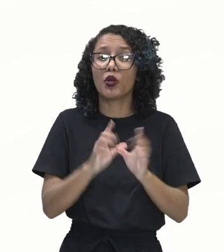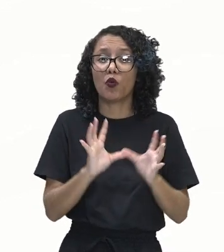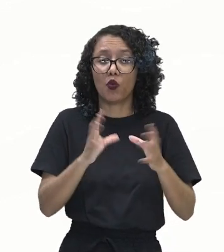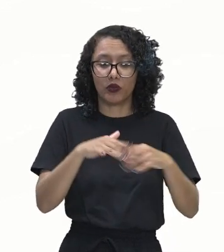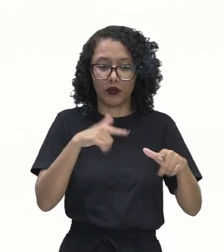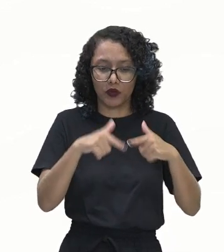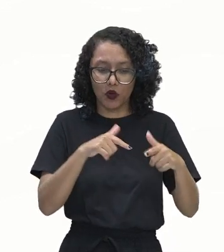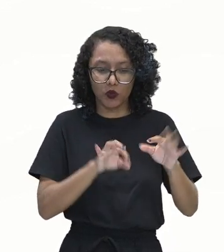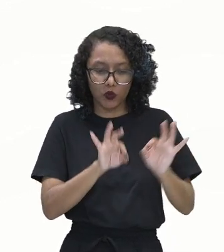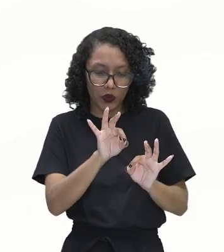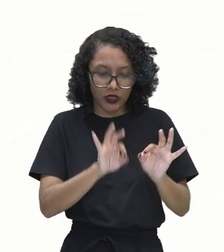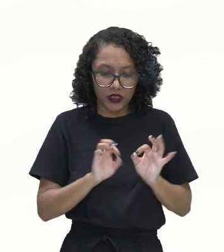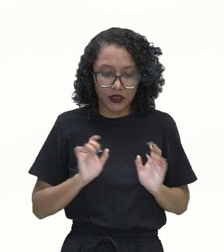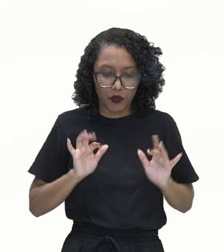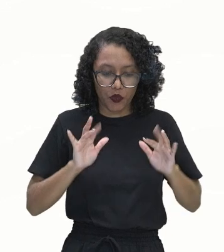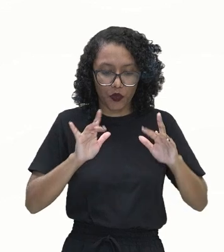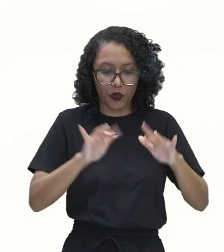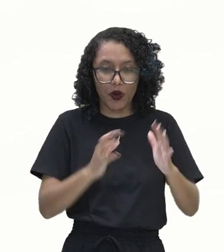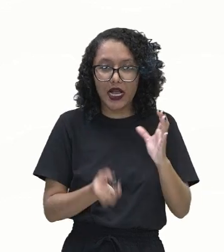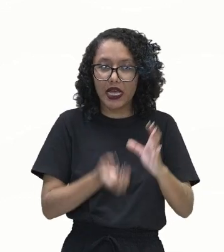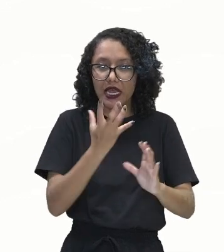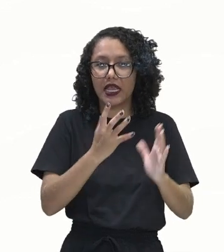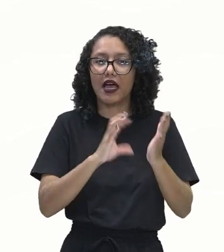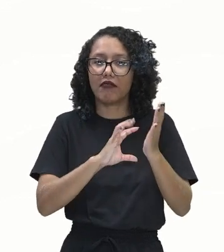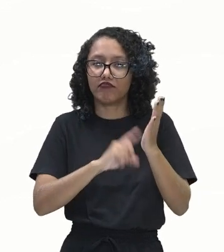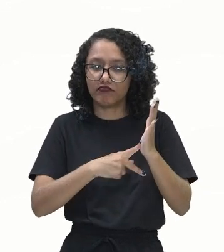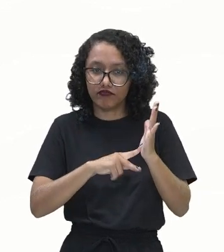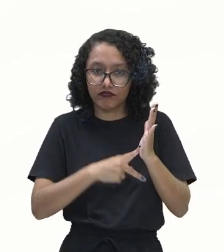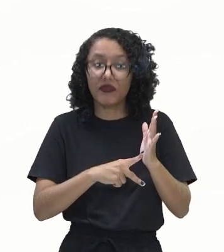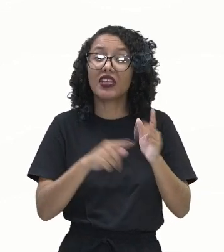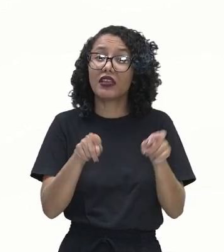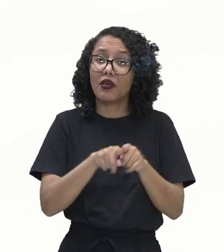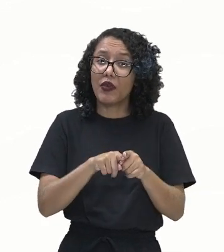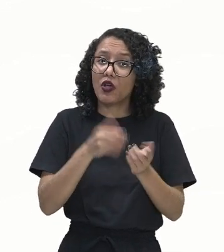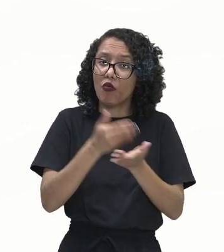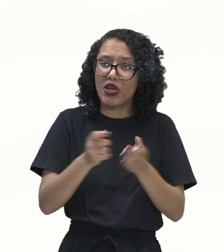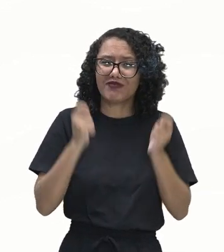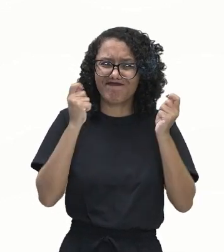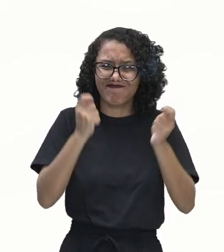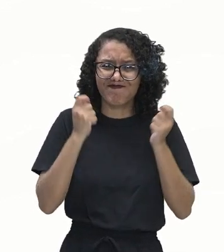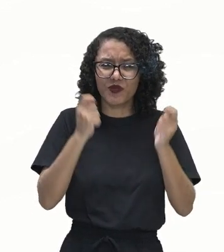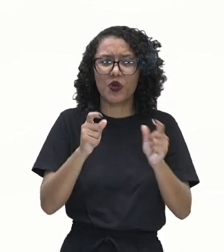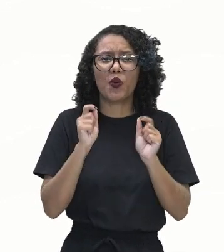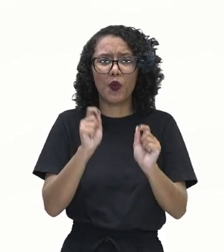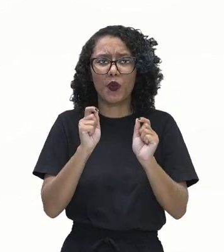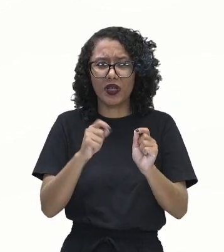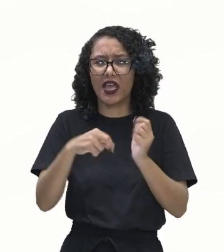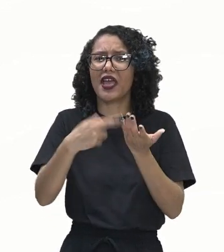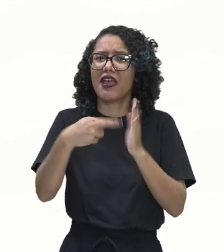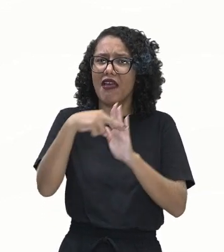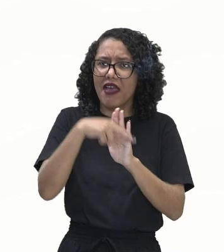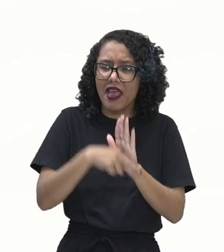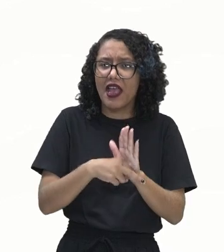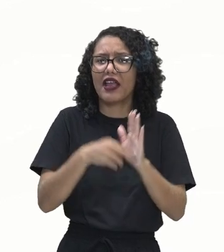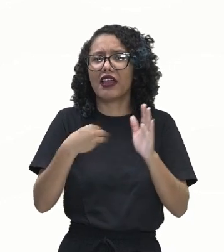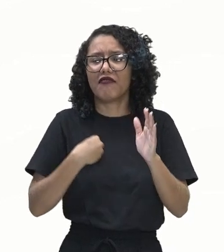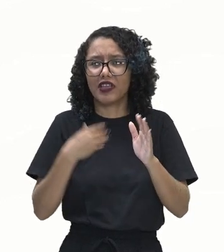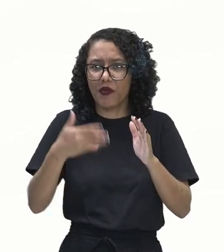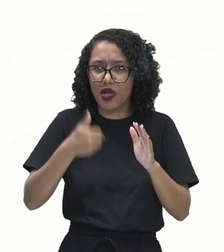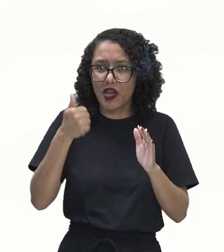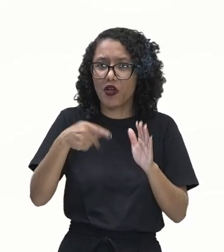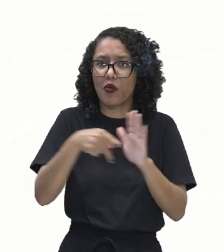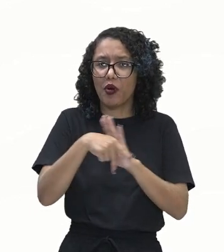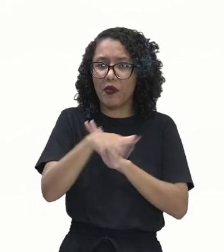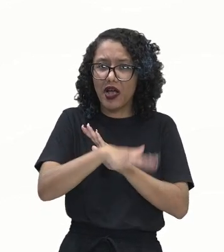em sindicatos e realizar greves por melhores salários, jornadas de trabalhos mais curtas e melhores condições de